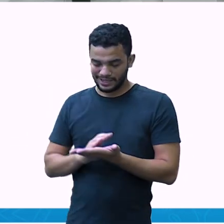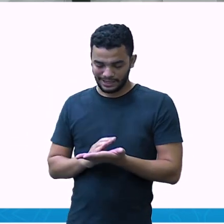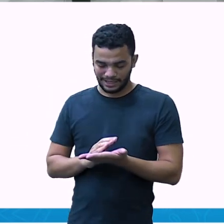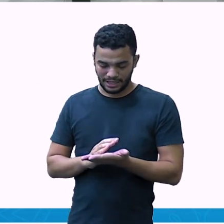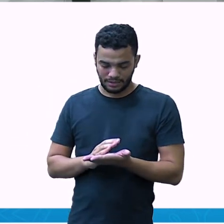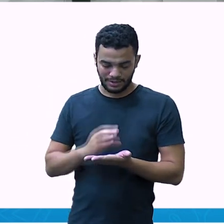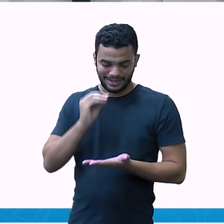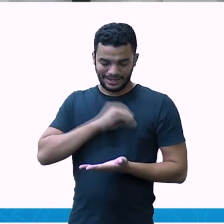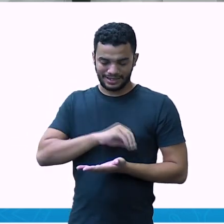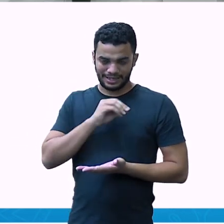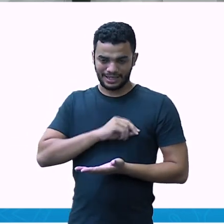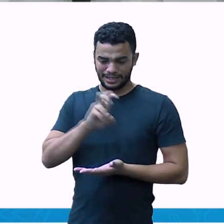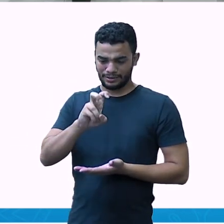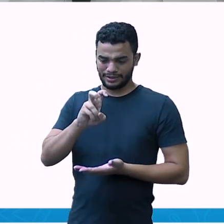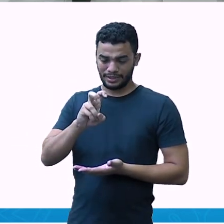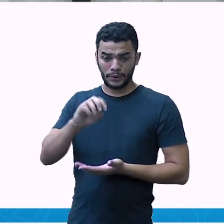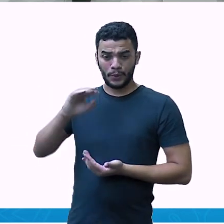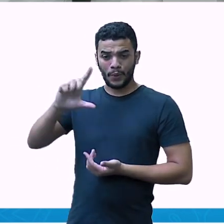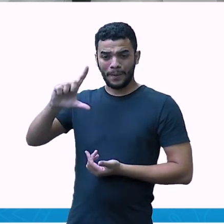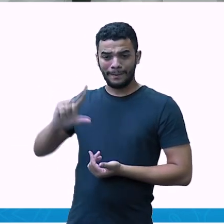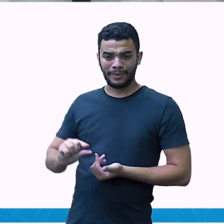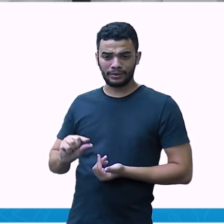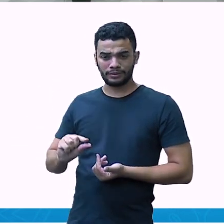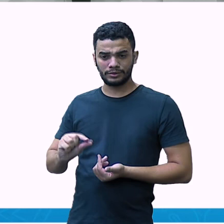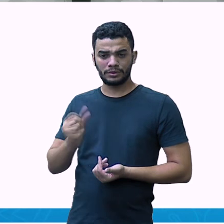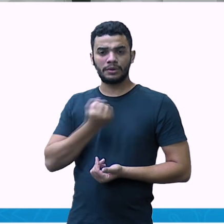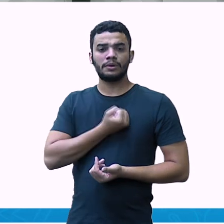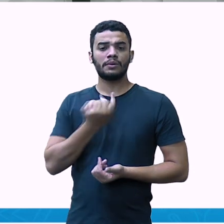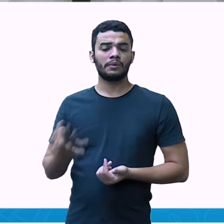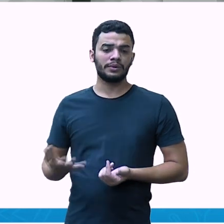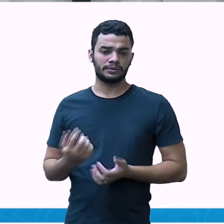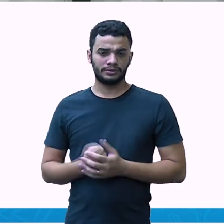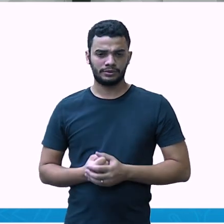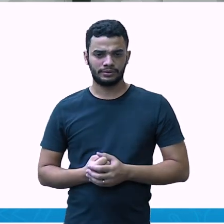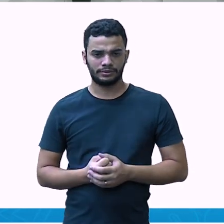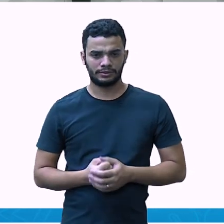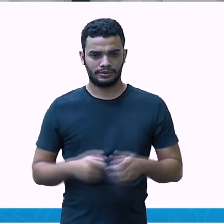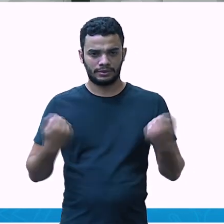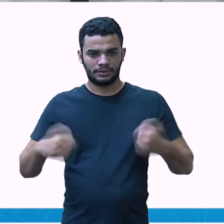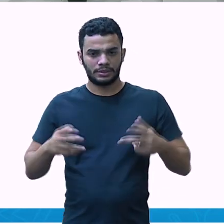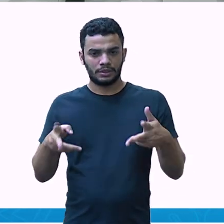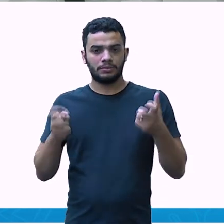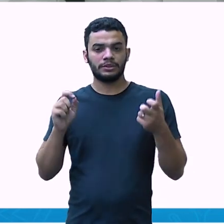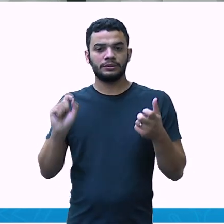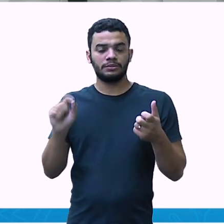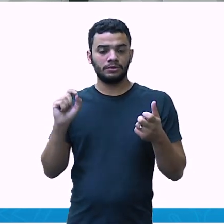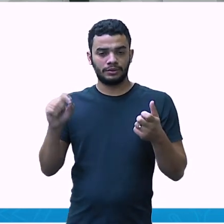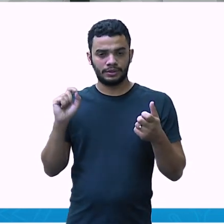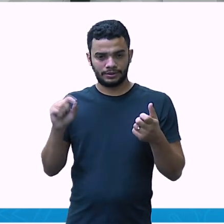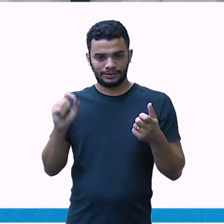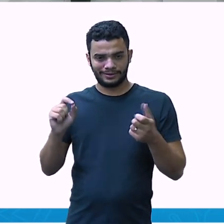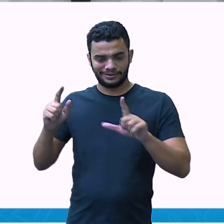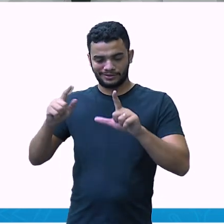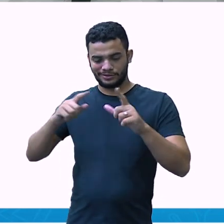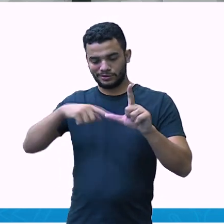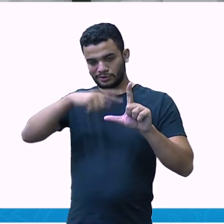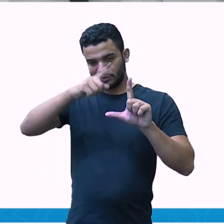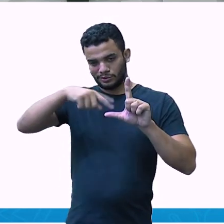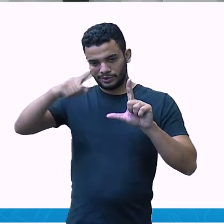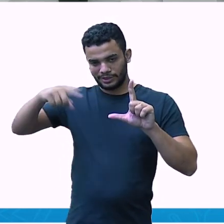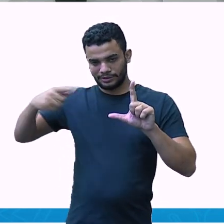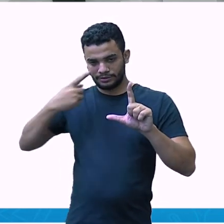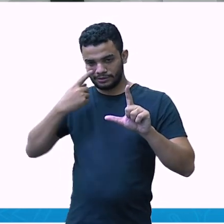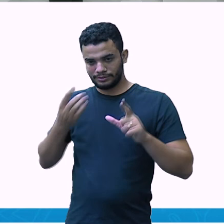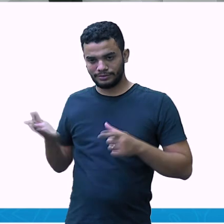5 para lá, está aqui nessa coluna com 8. Então, nós vamos ter um total de 4 mais